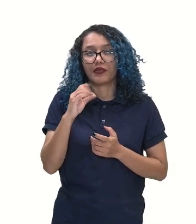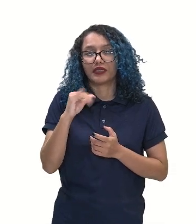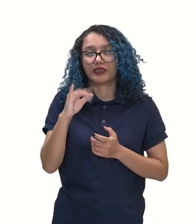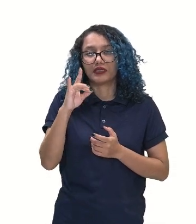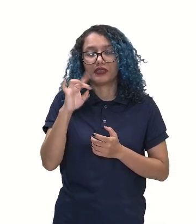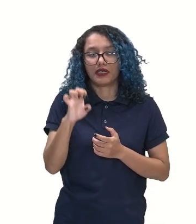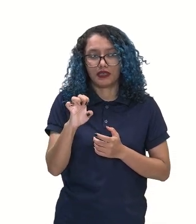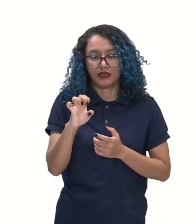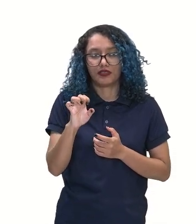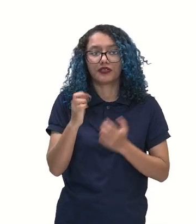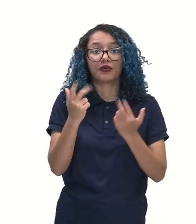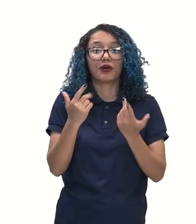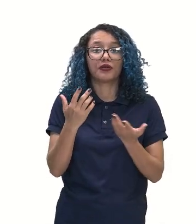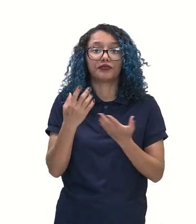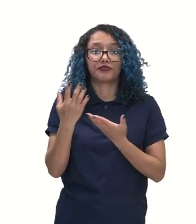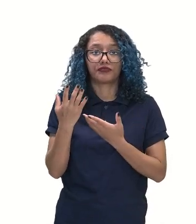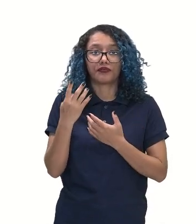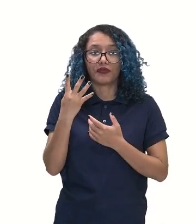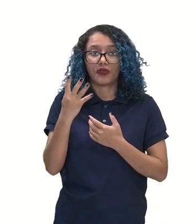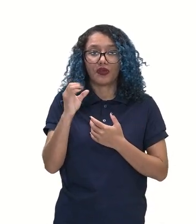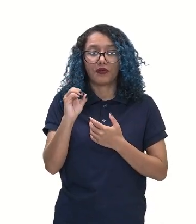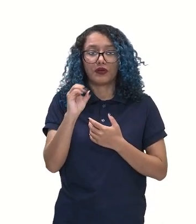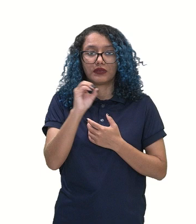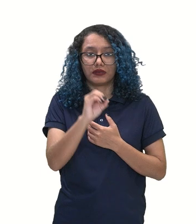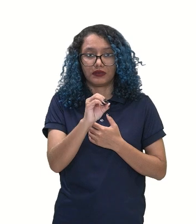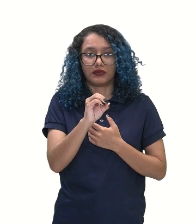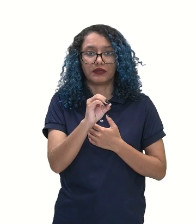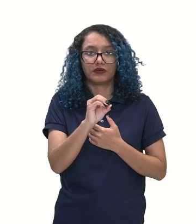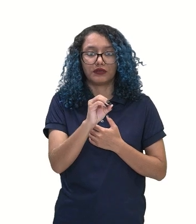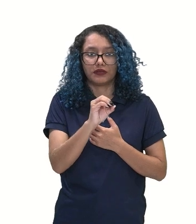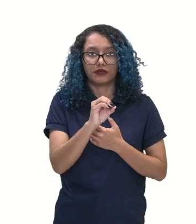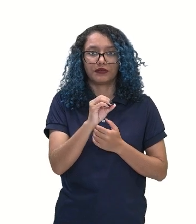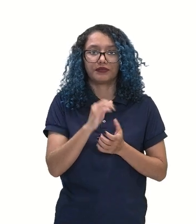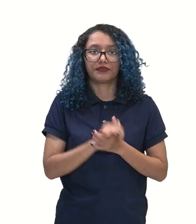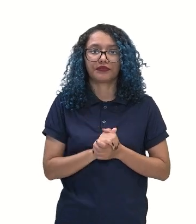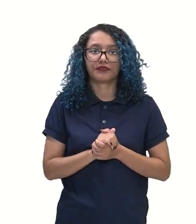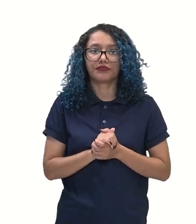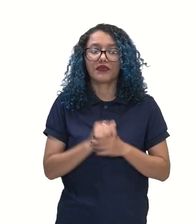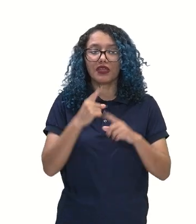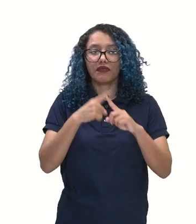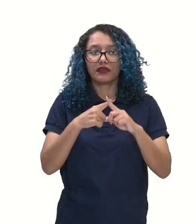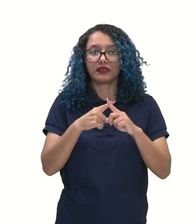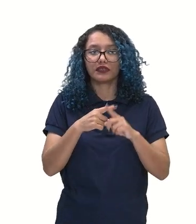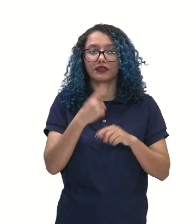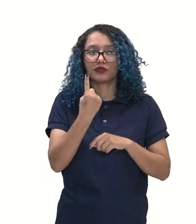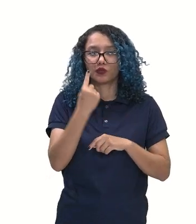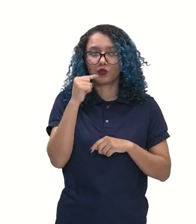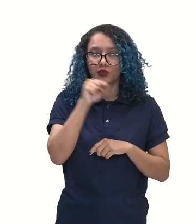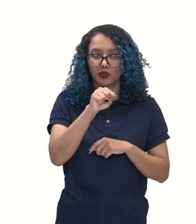ela será igual a 400, porque 400 metros cúbicos, vezes 1000.